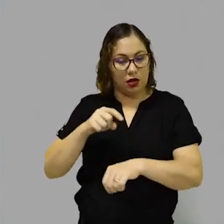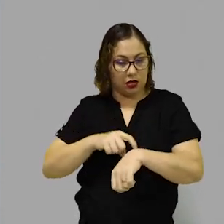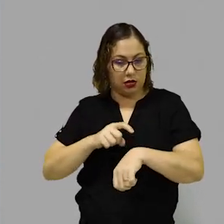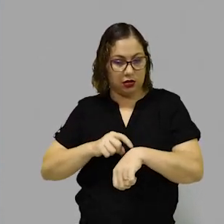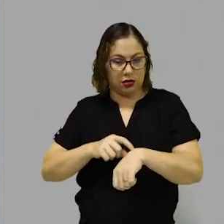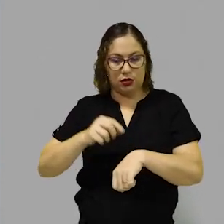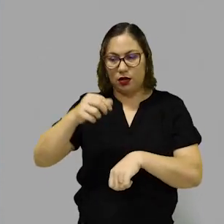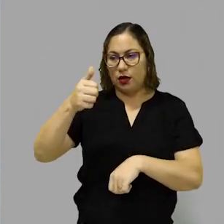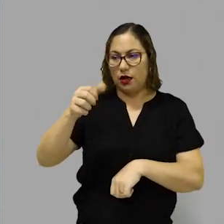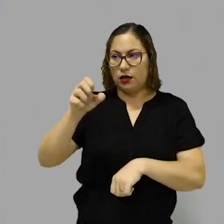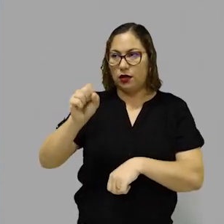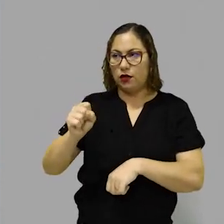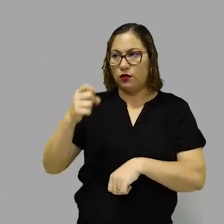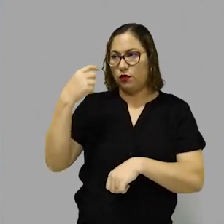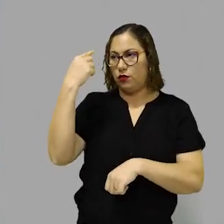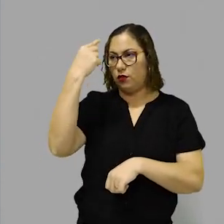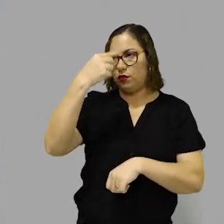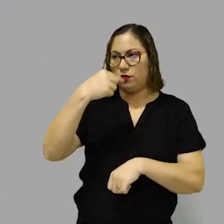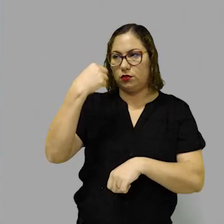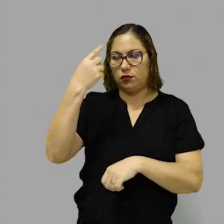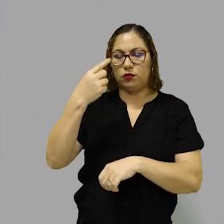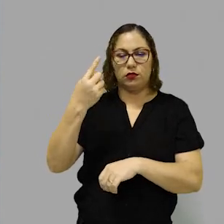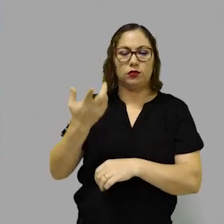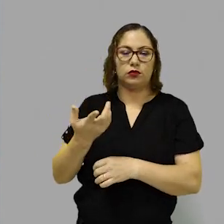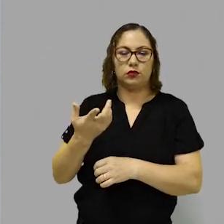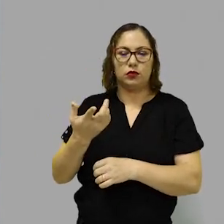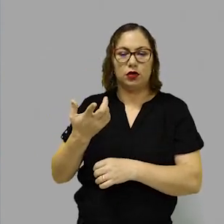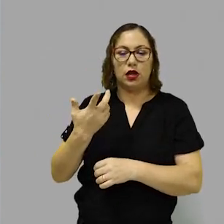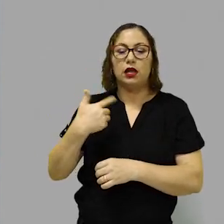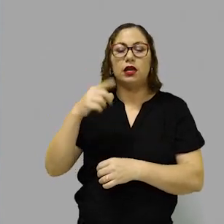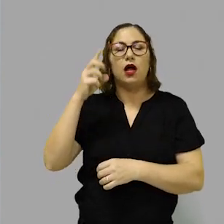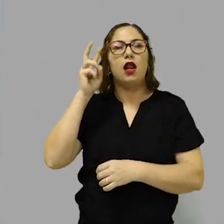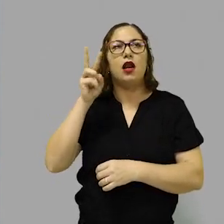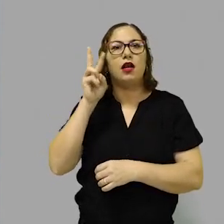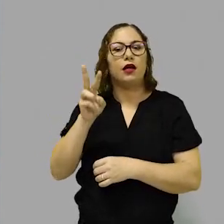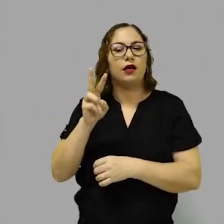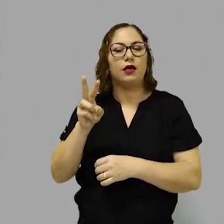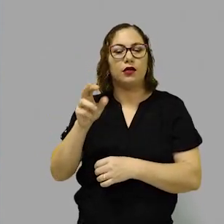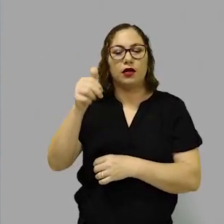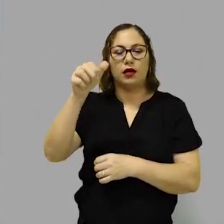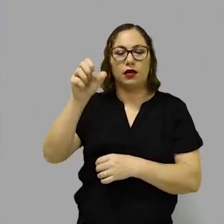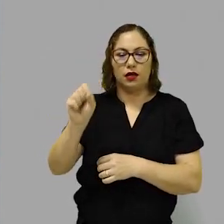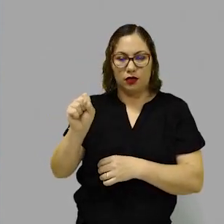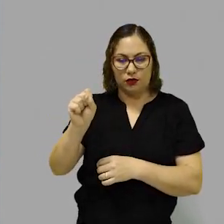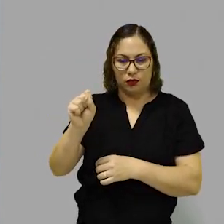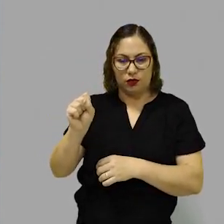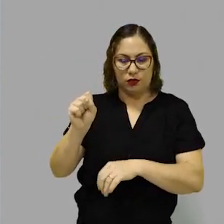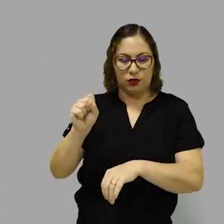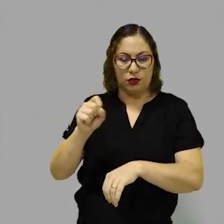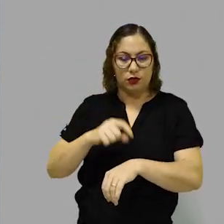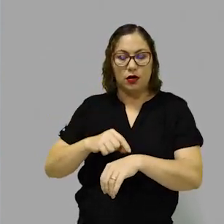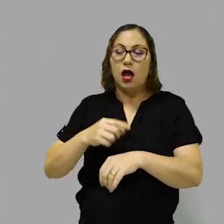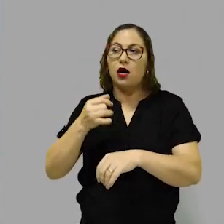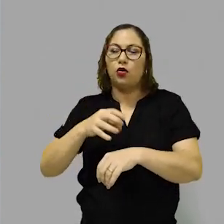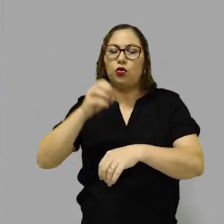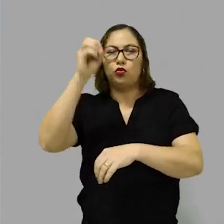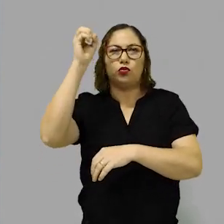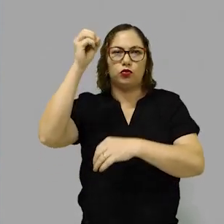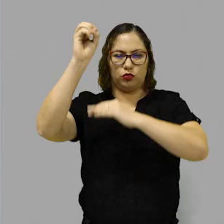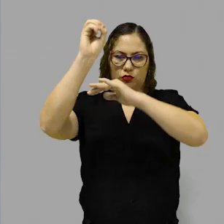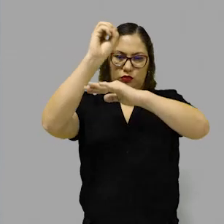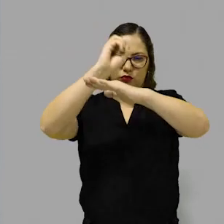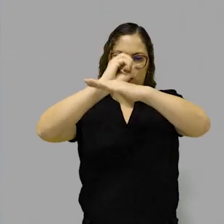horas. Lembrem que 18 horas é o horário que o Sol se põe. O Sol se põe